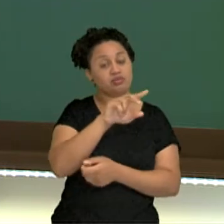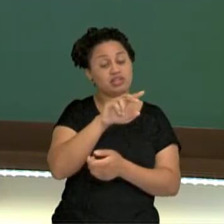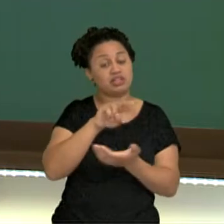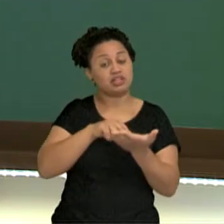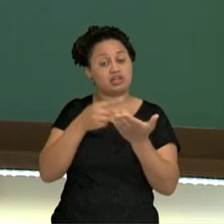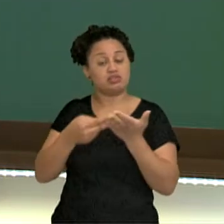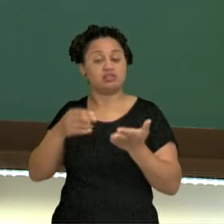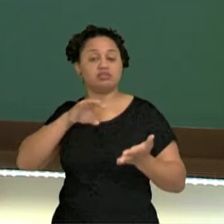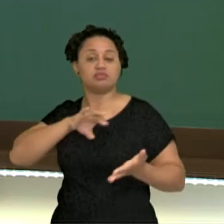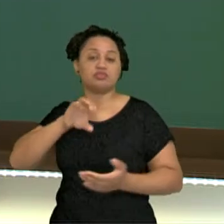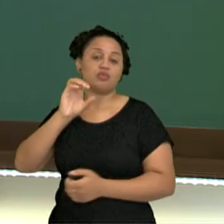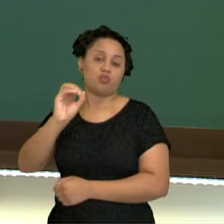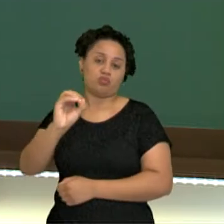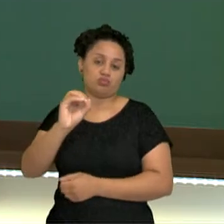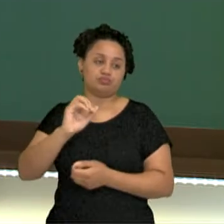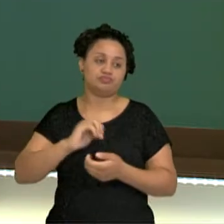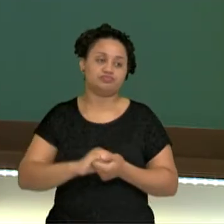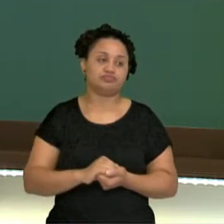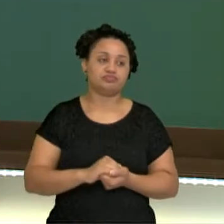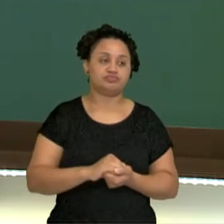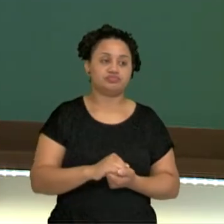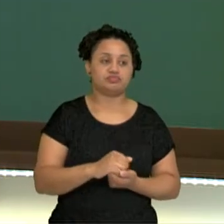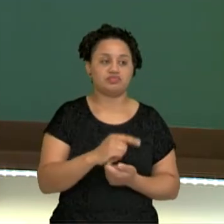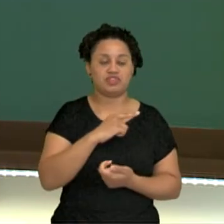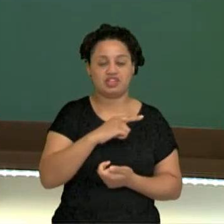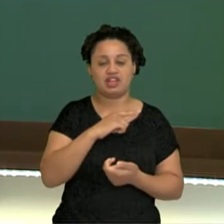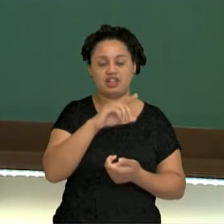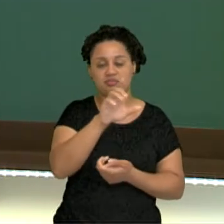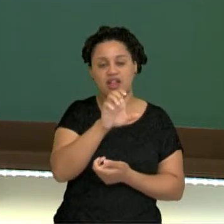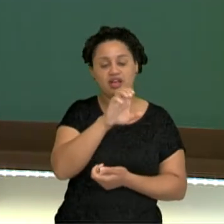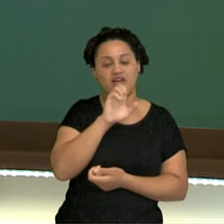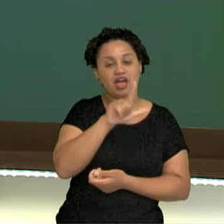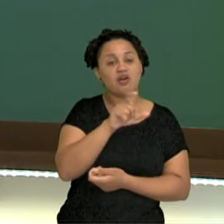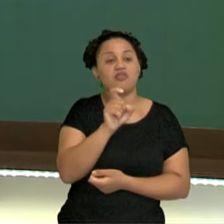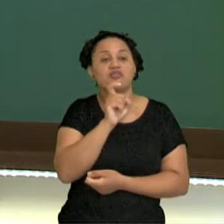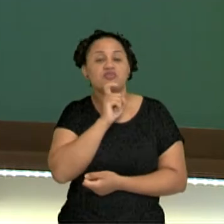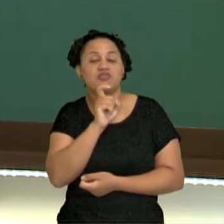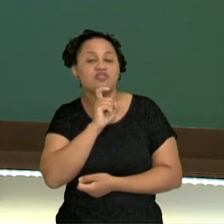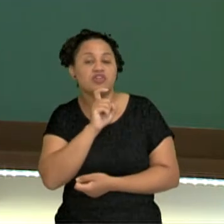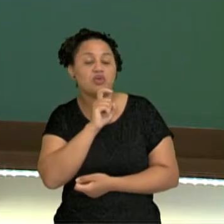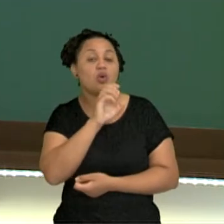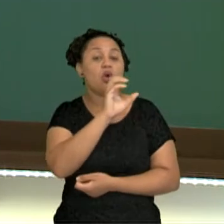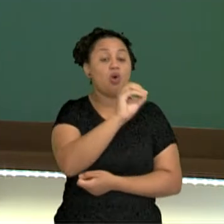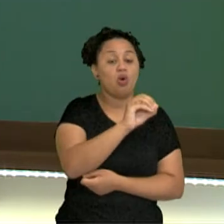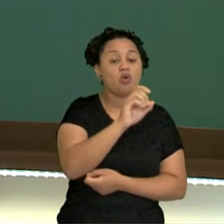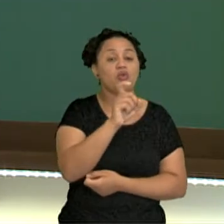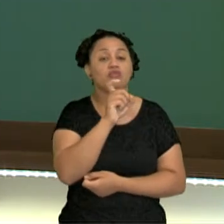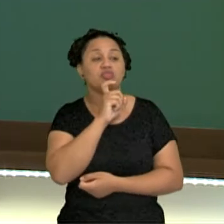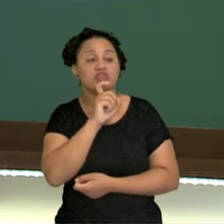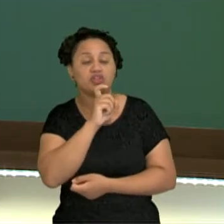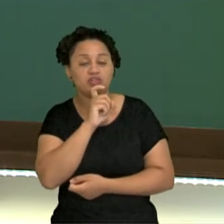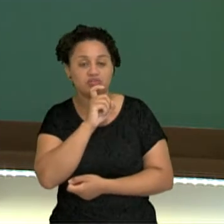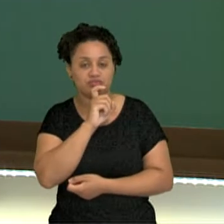o. Isso ocorre nas palavras el frio e também el raito, o frio, o raio.